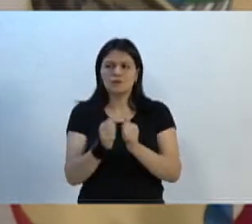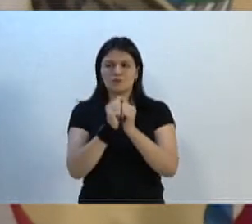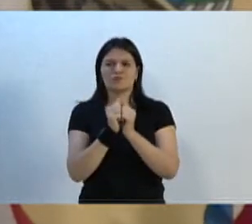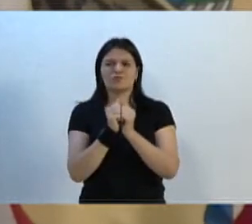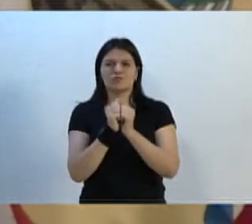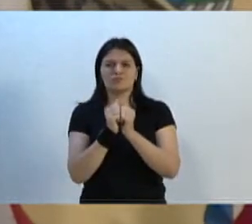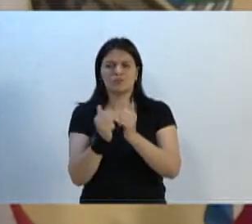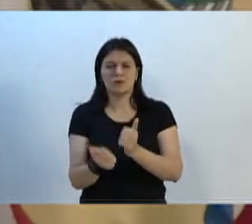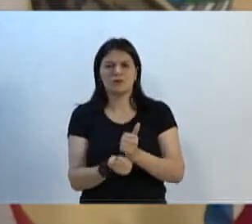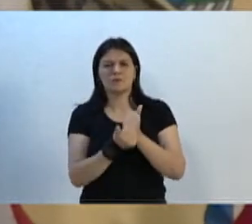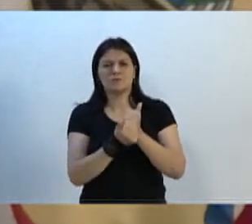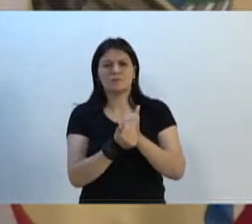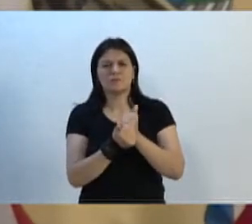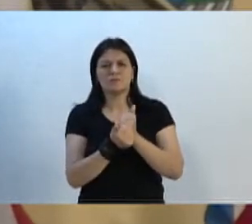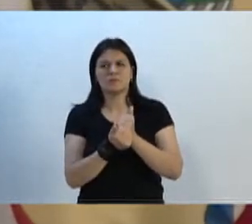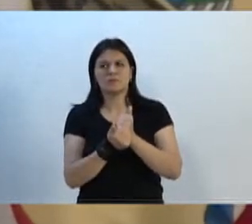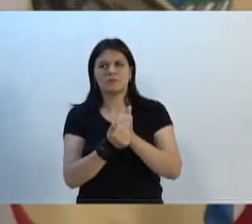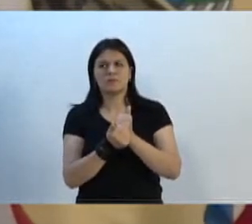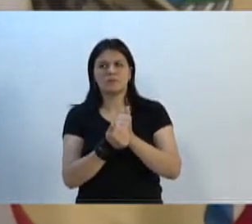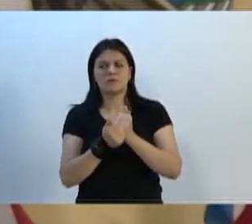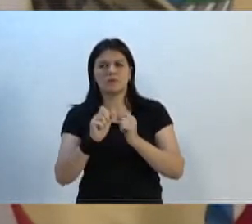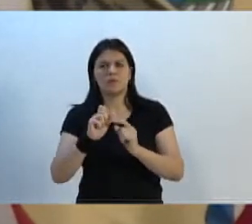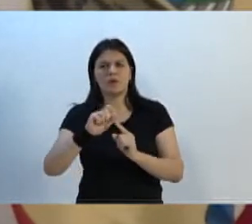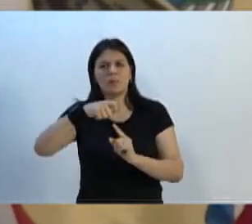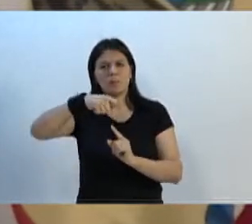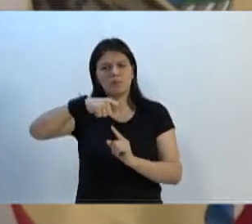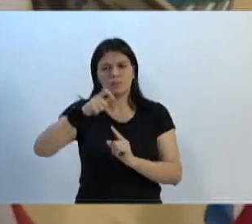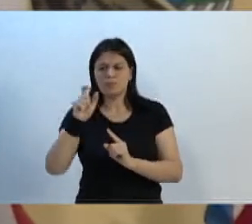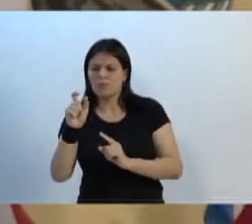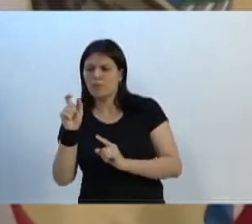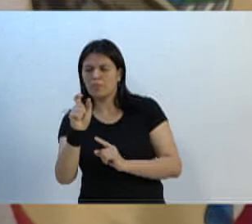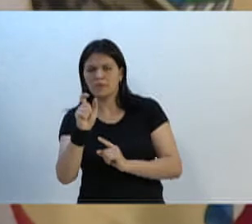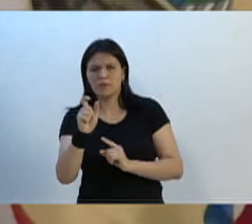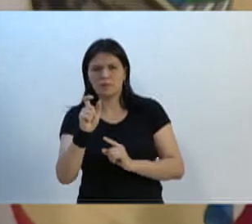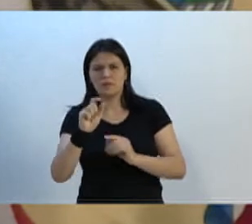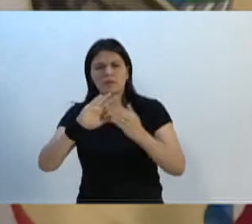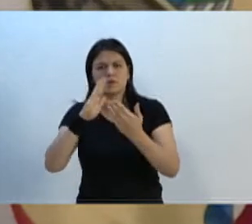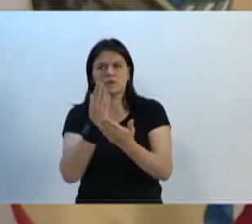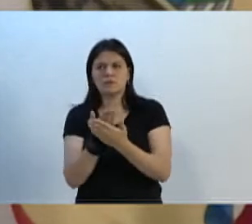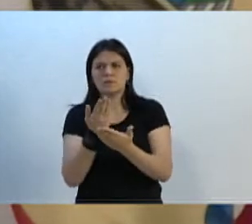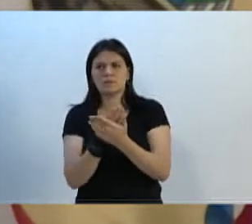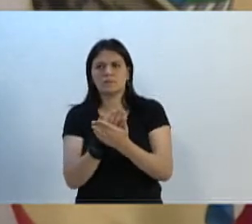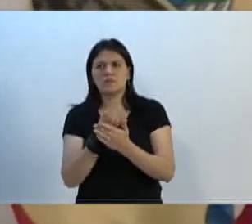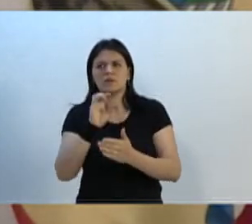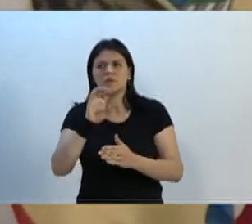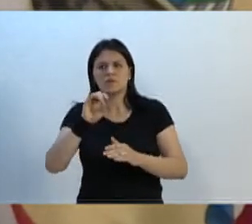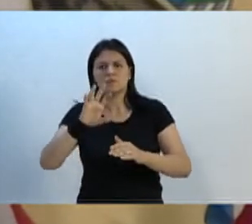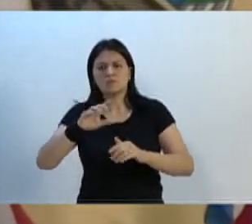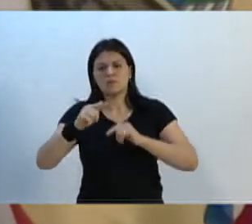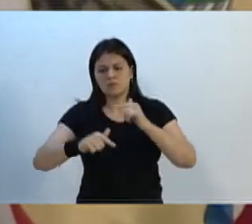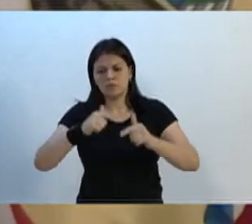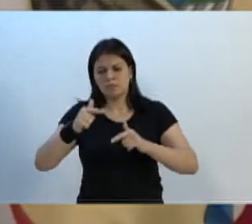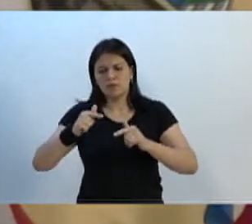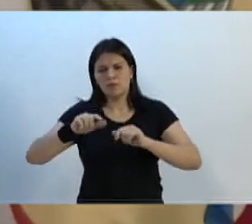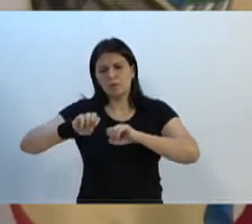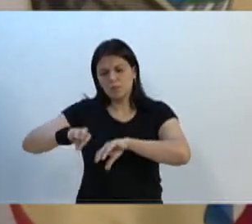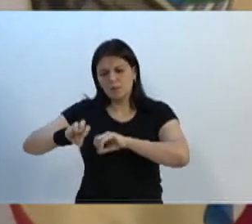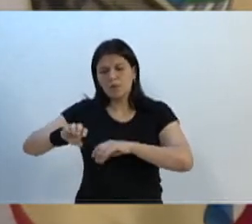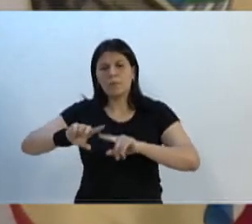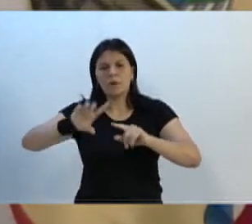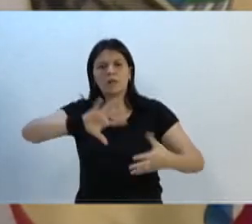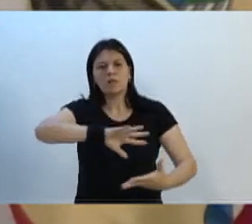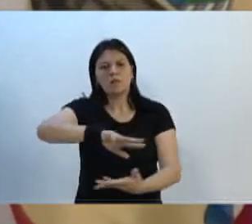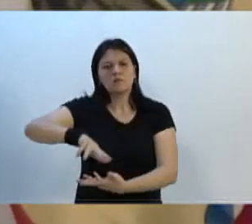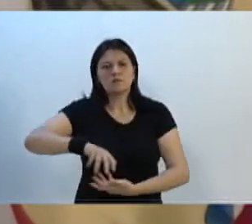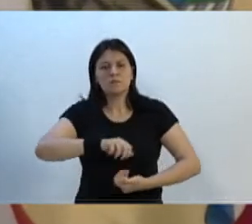que a questão da campanha das tampinhas em relação às escolas porque eu entendo que é uma possibilidade de trabalhar não somente educação ambiental com as crianças mas a sustentabilidade